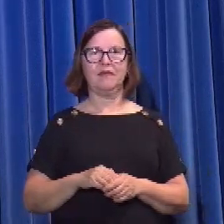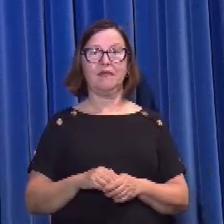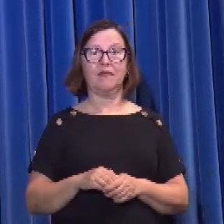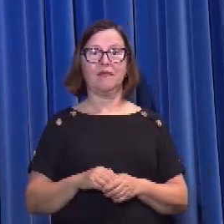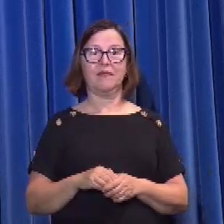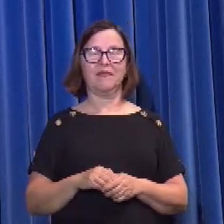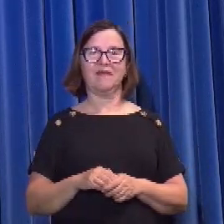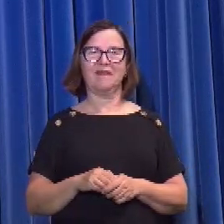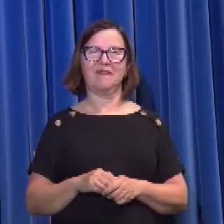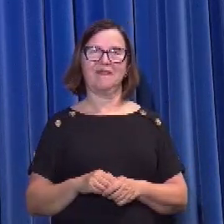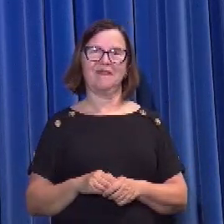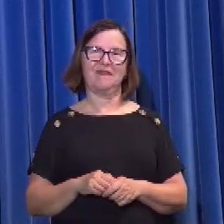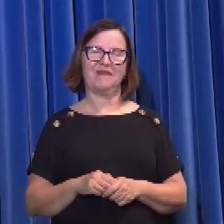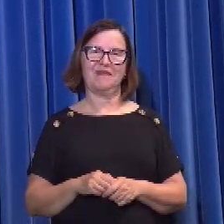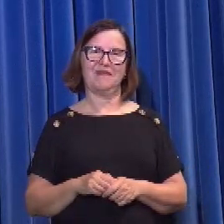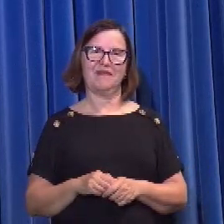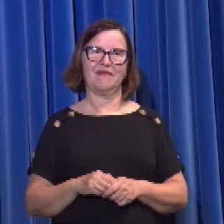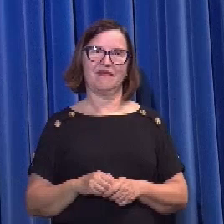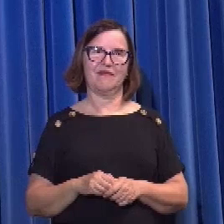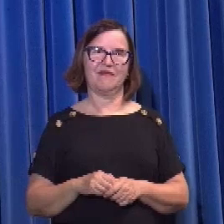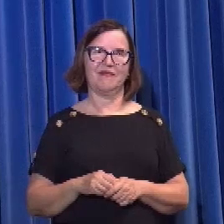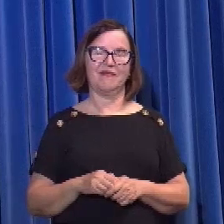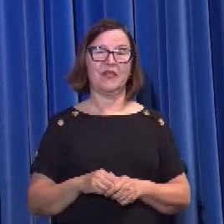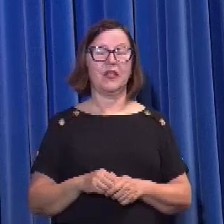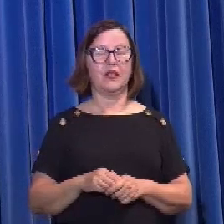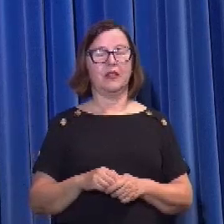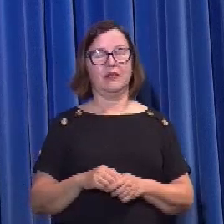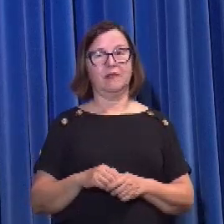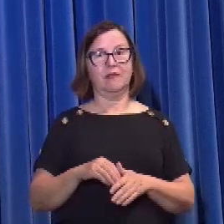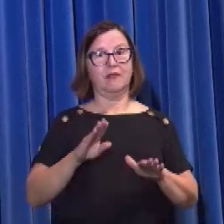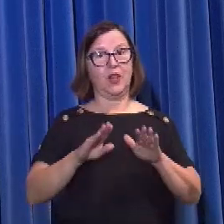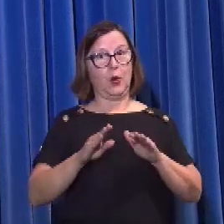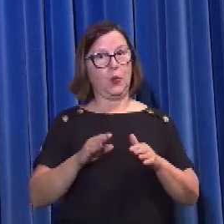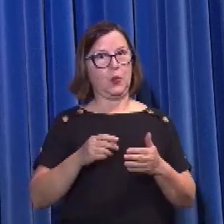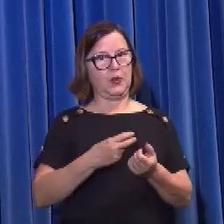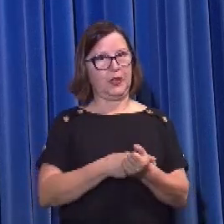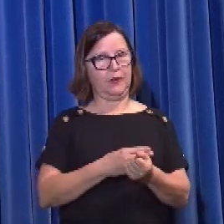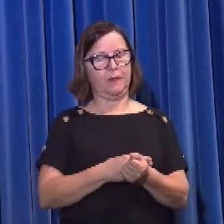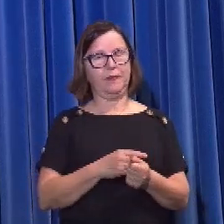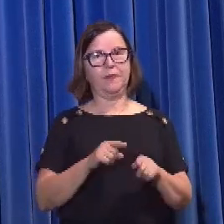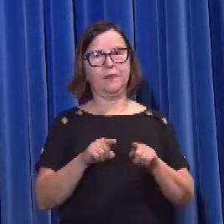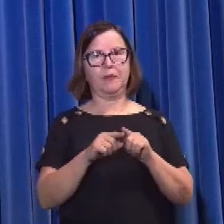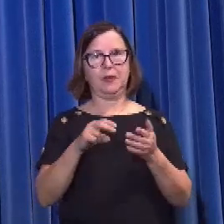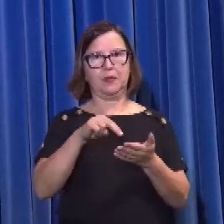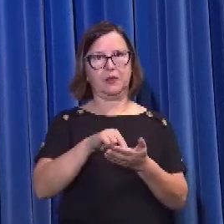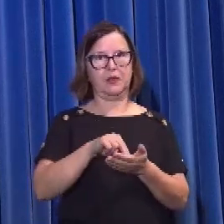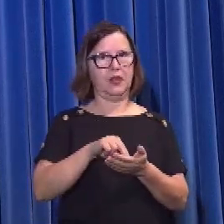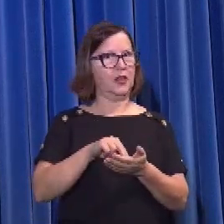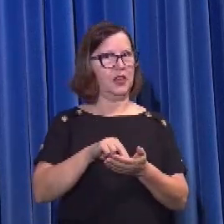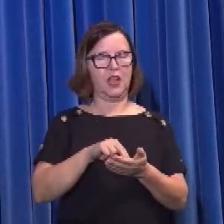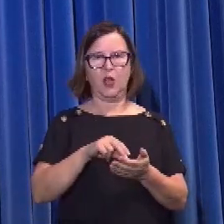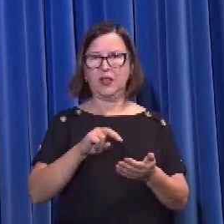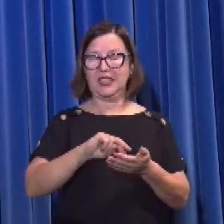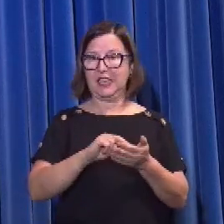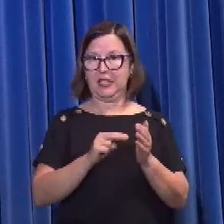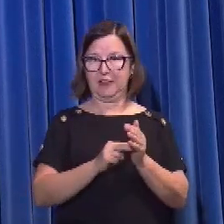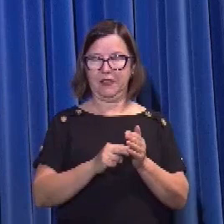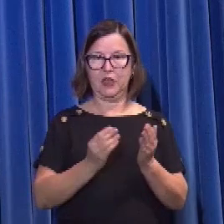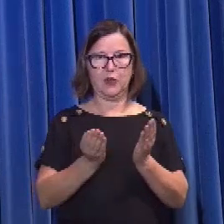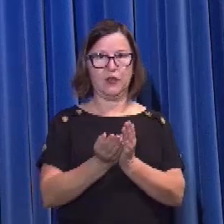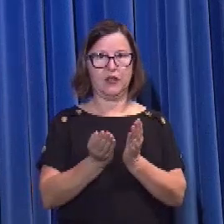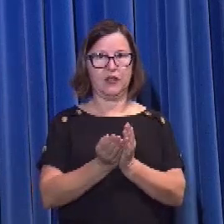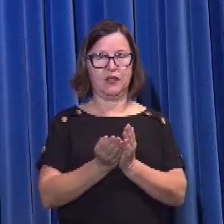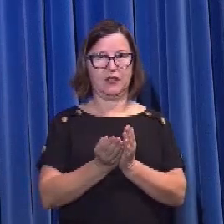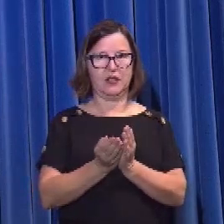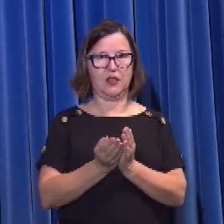Então, alguns equívocos. O primeiro é esse. Perseverança não significa que os cristãos são imunes a todo perigo só por